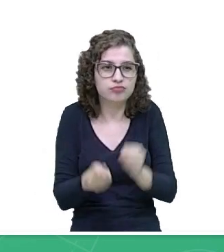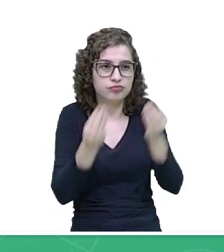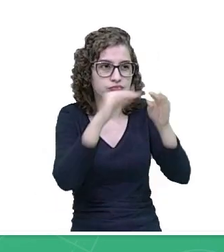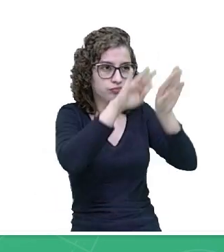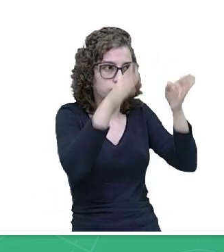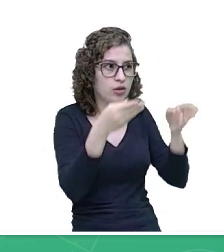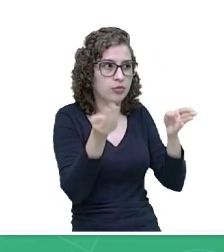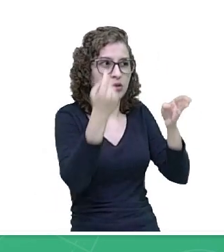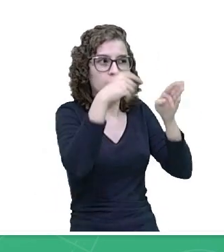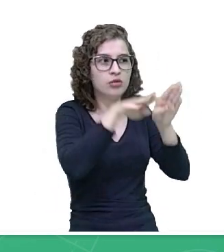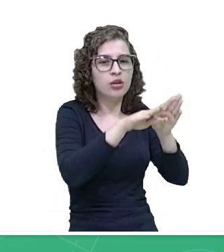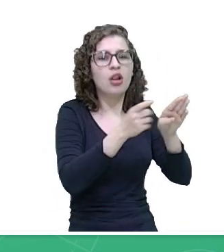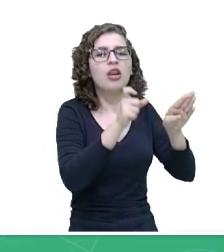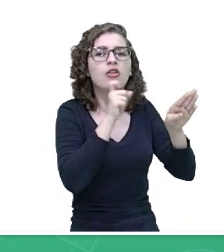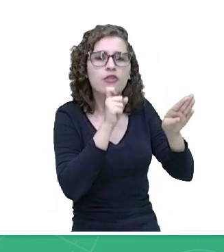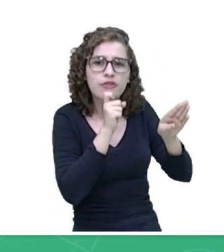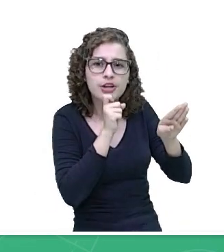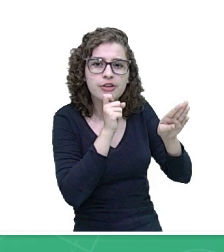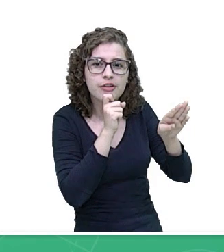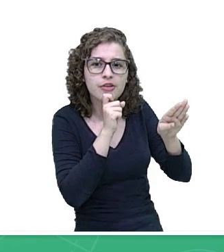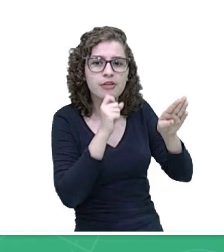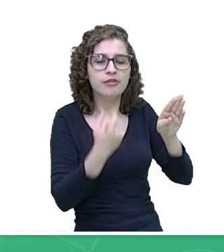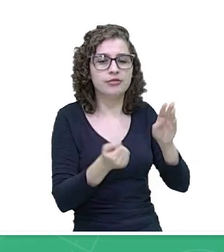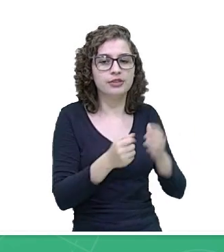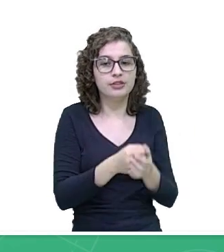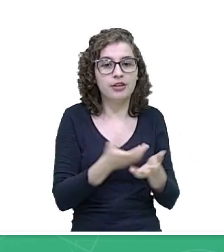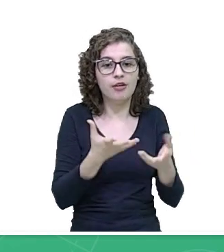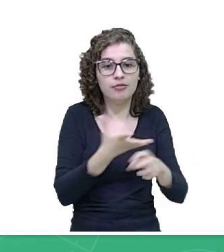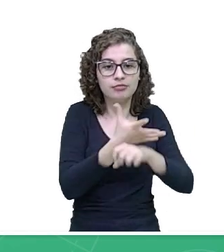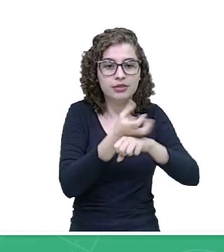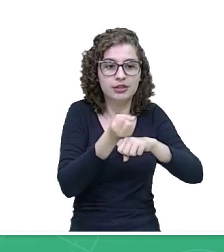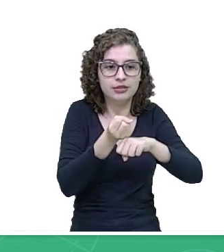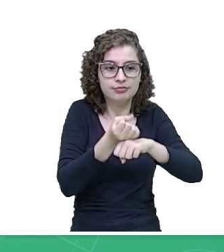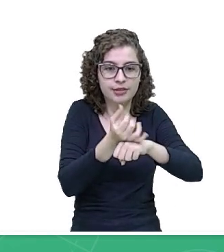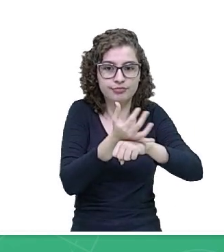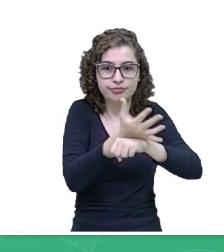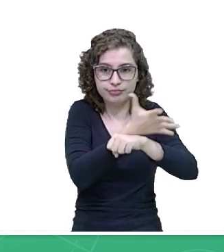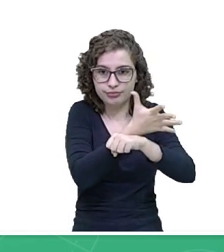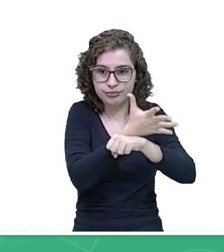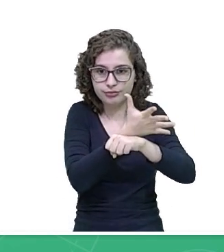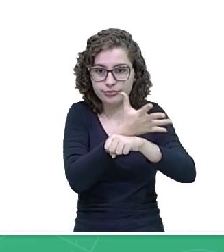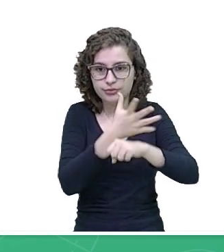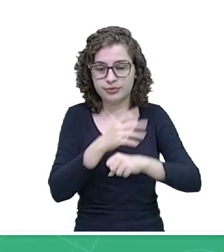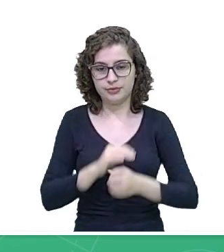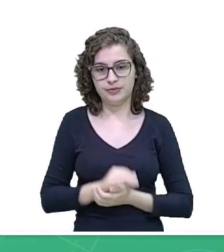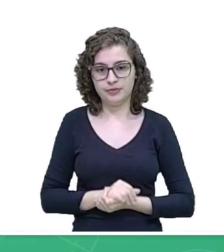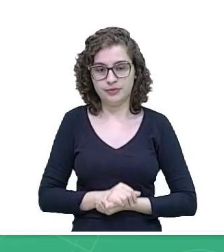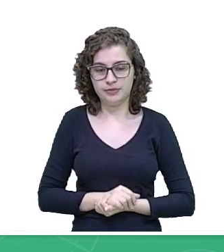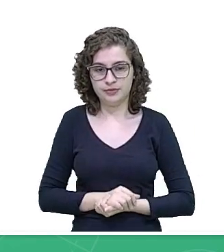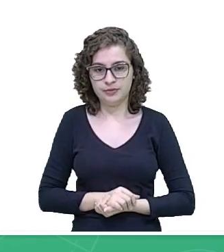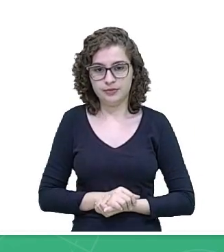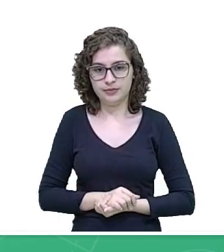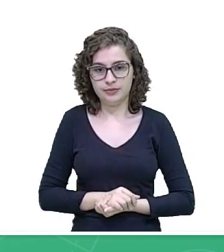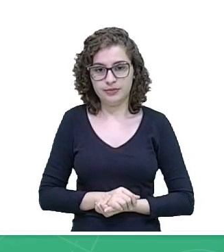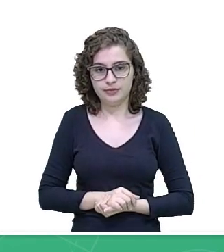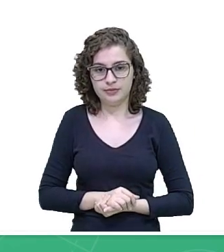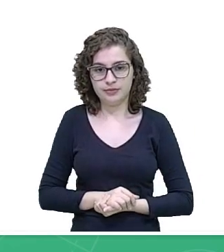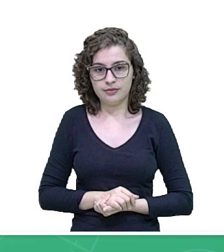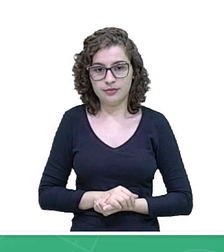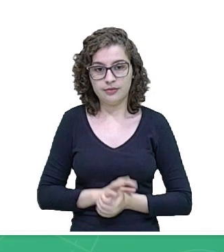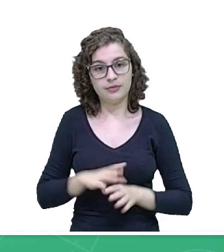diminuir a temperatura. Isso quer dizer que ele vai perdendo calor para o ambiente. Então, podemos dizer que